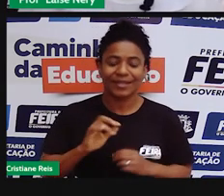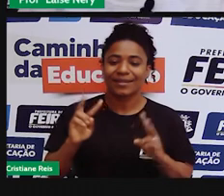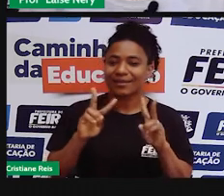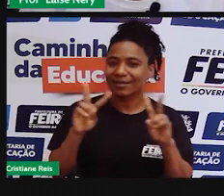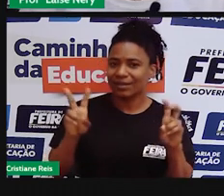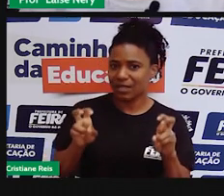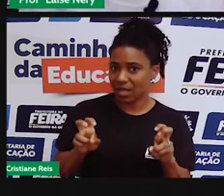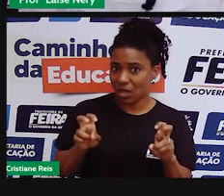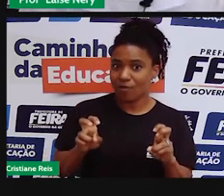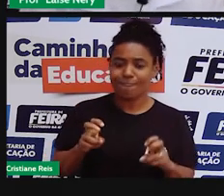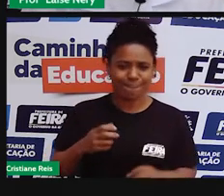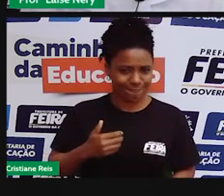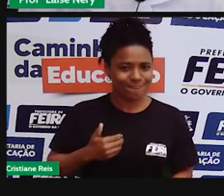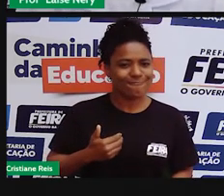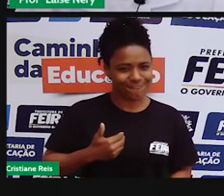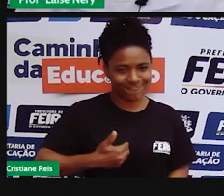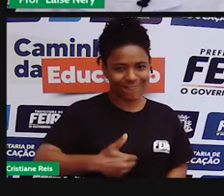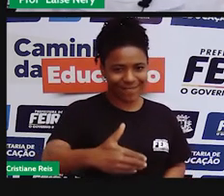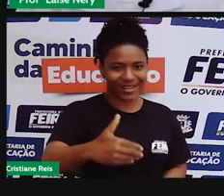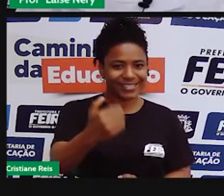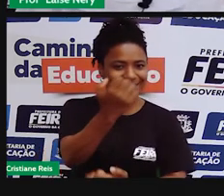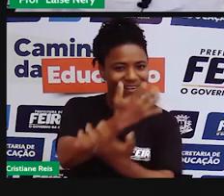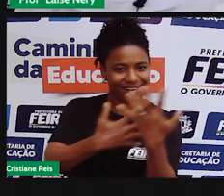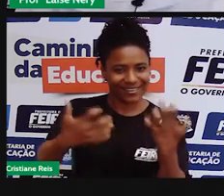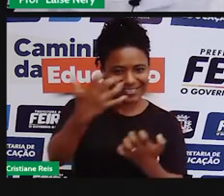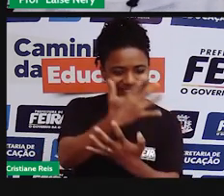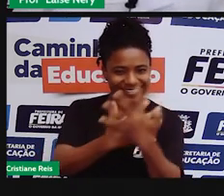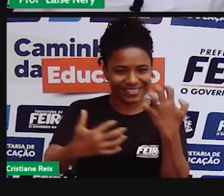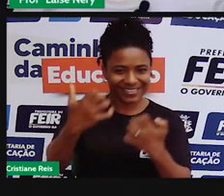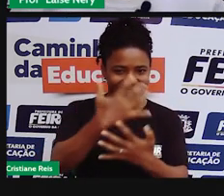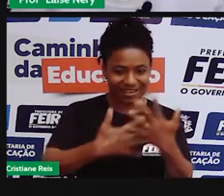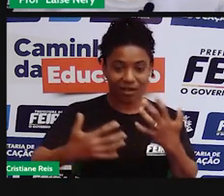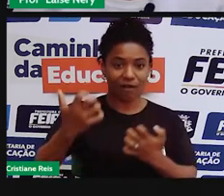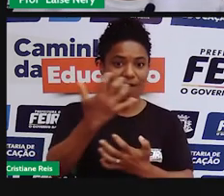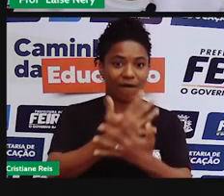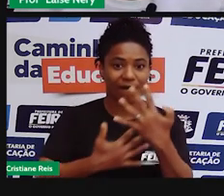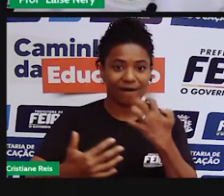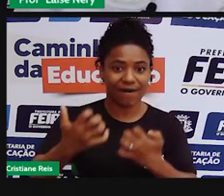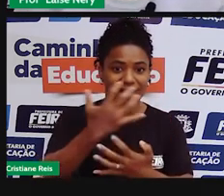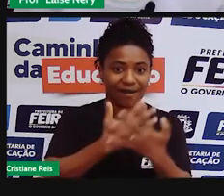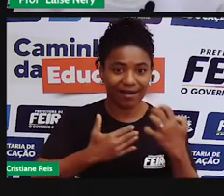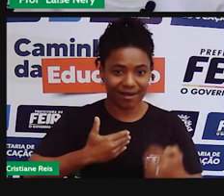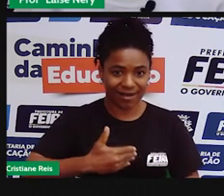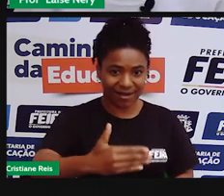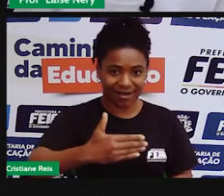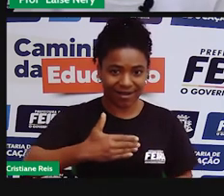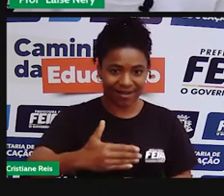cantarei no The Voice Brasil de 2022